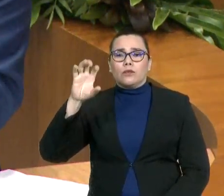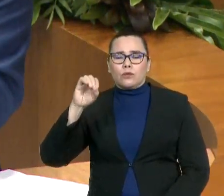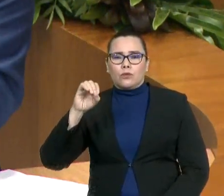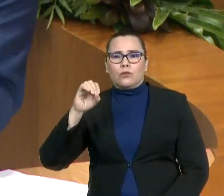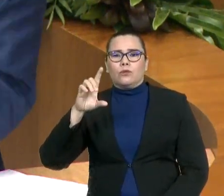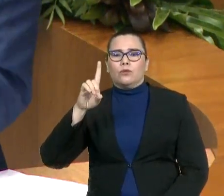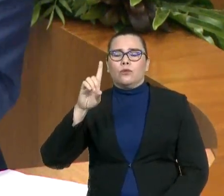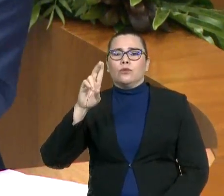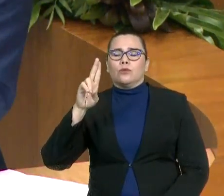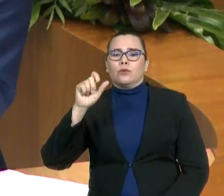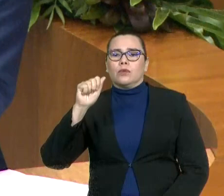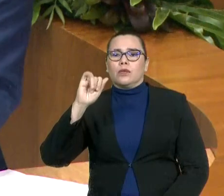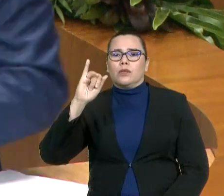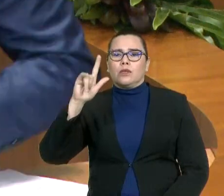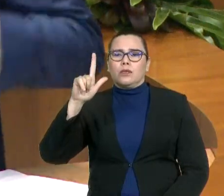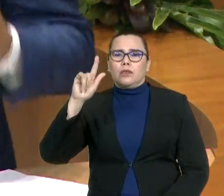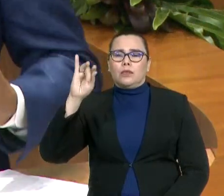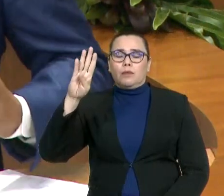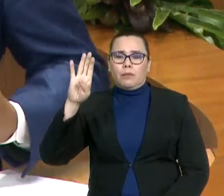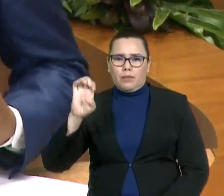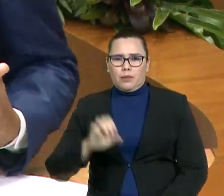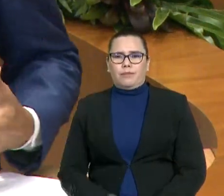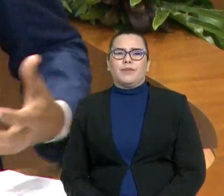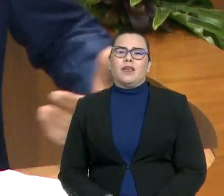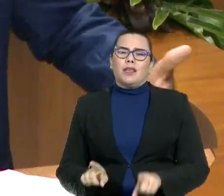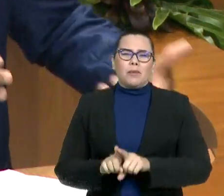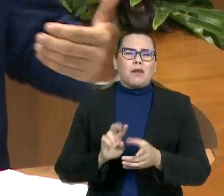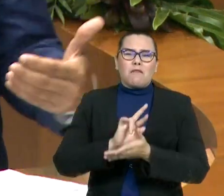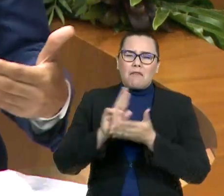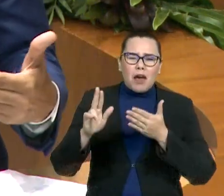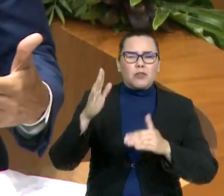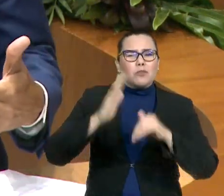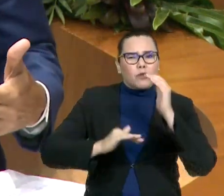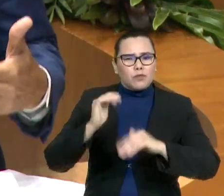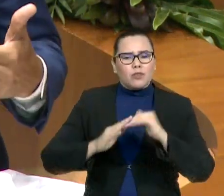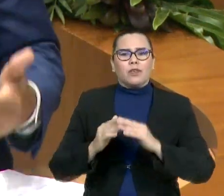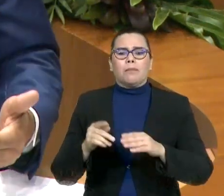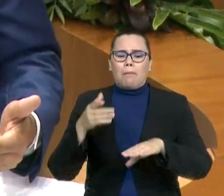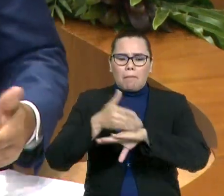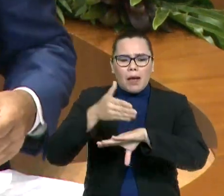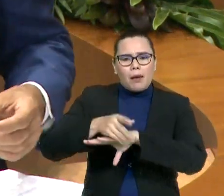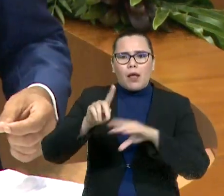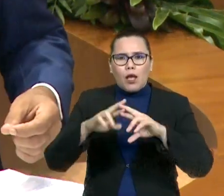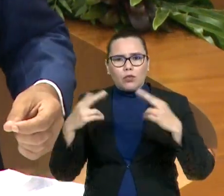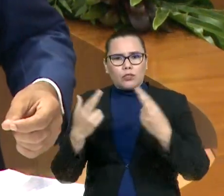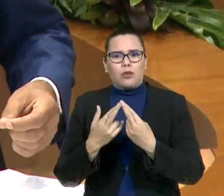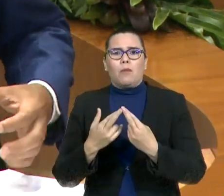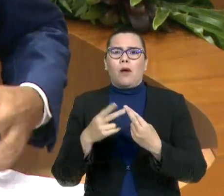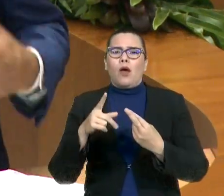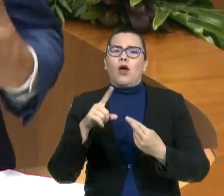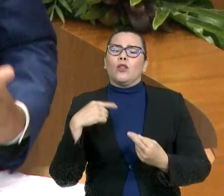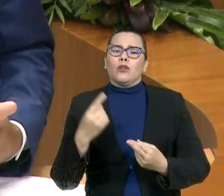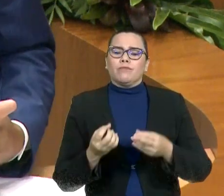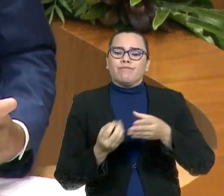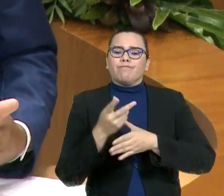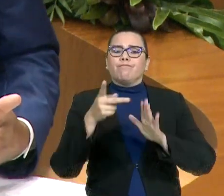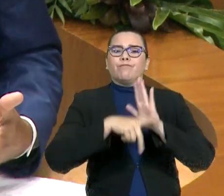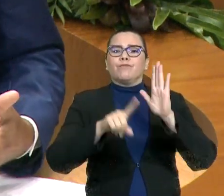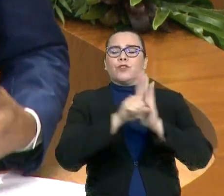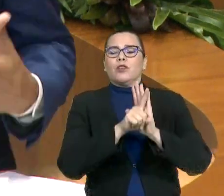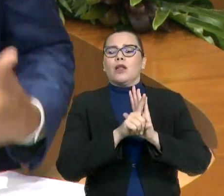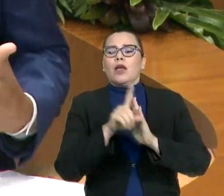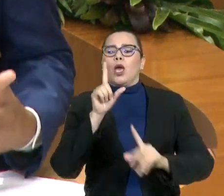CRES, de outros corretores. Qual o objetivo? Que a gente possa apresentar um projeto de lei que possa